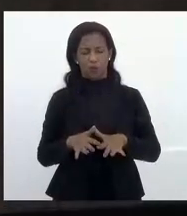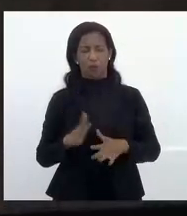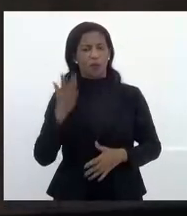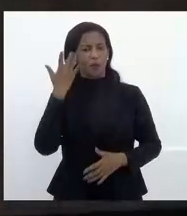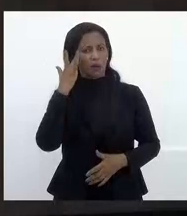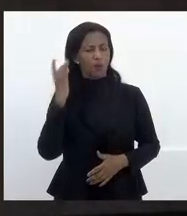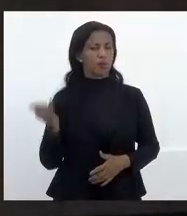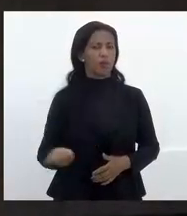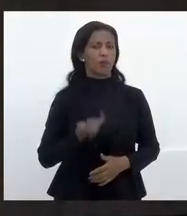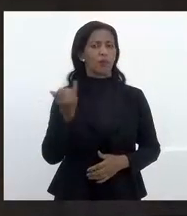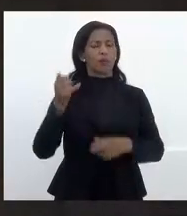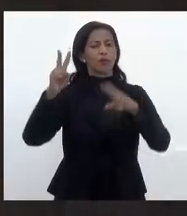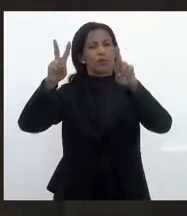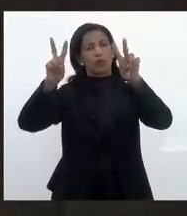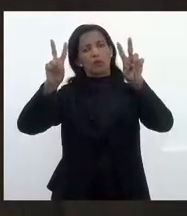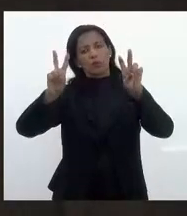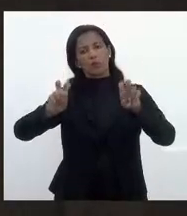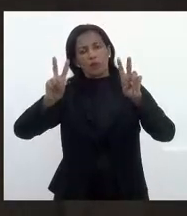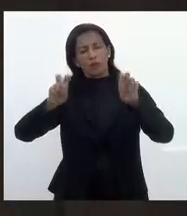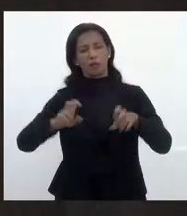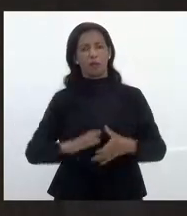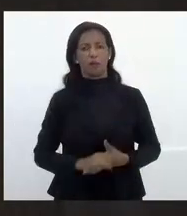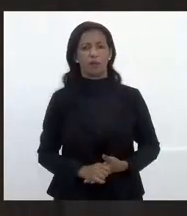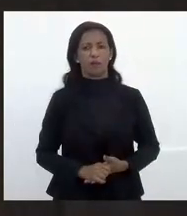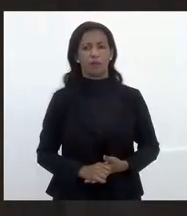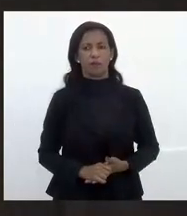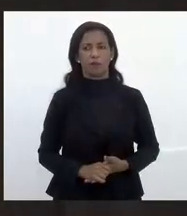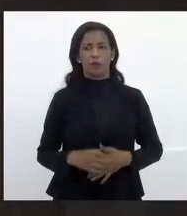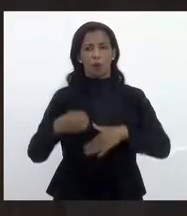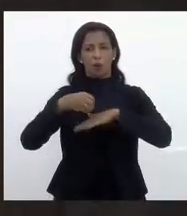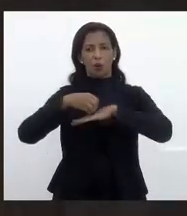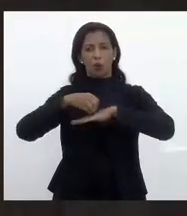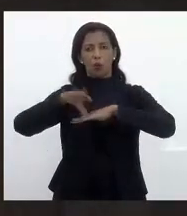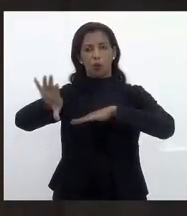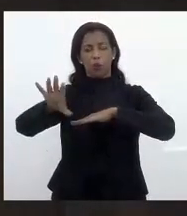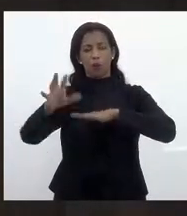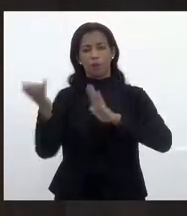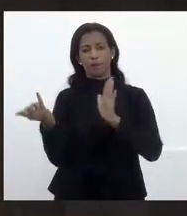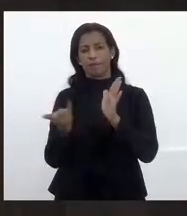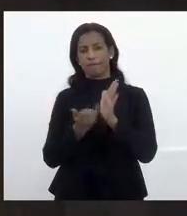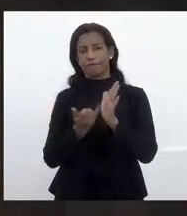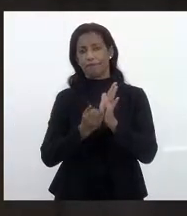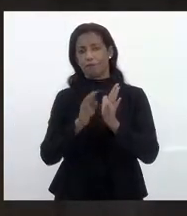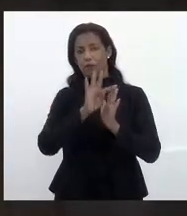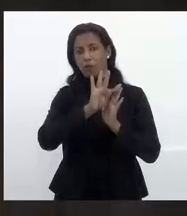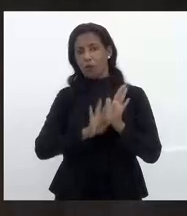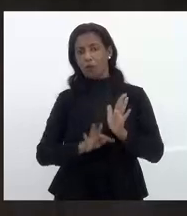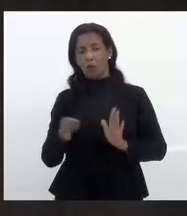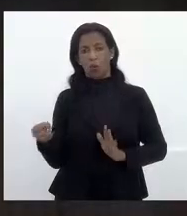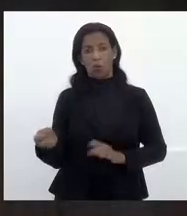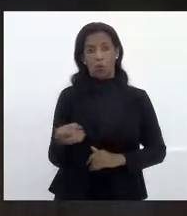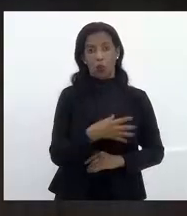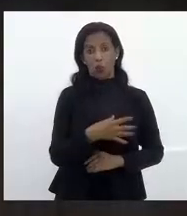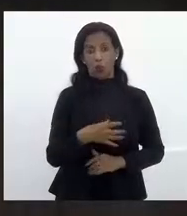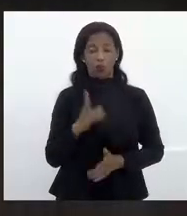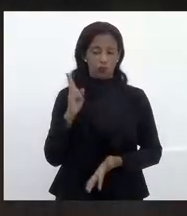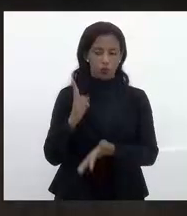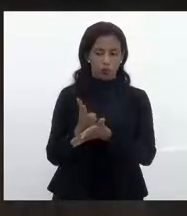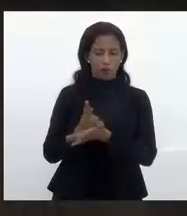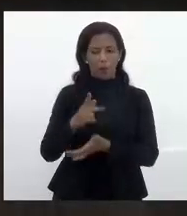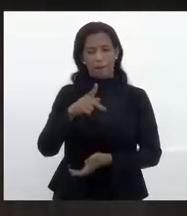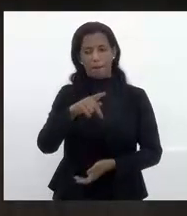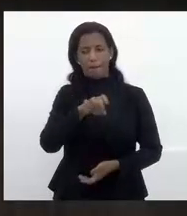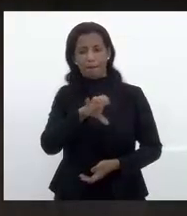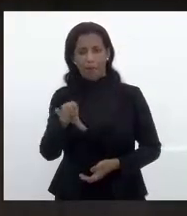pertinente porque o tema por conta do envio da publicação de um texto novo de uma mesma